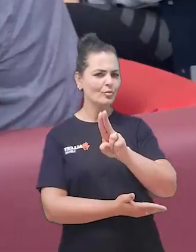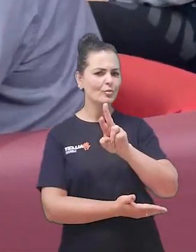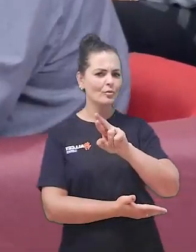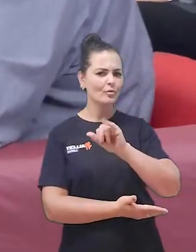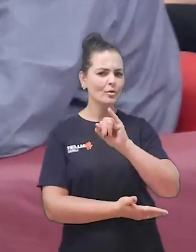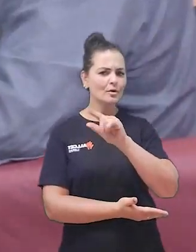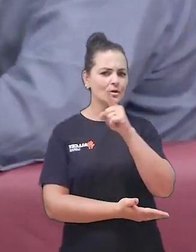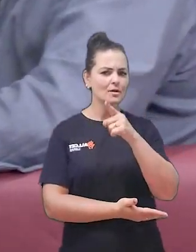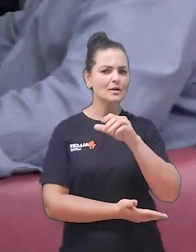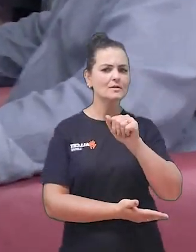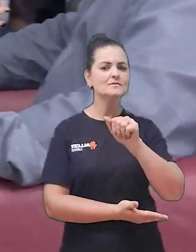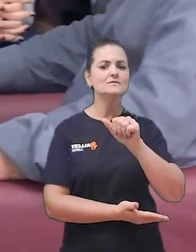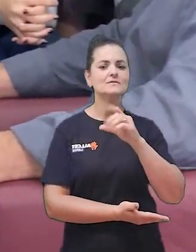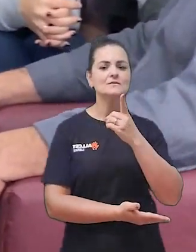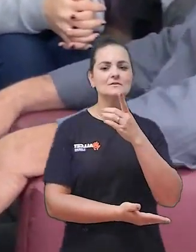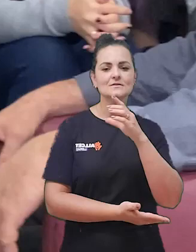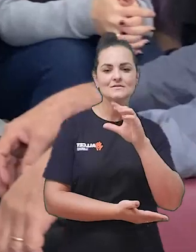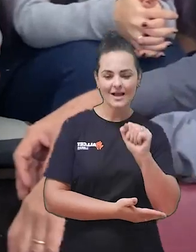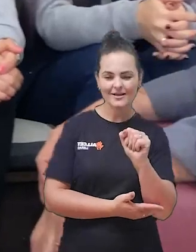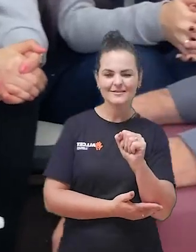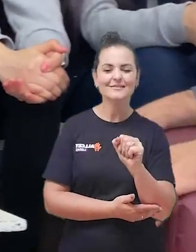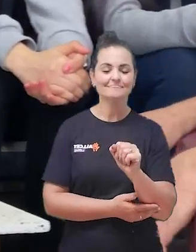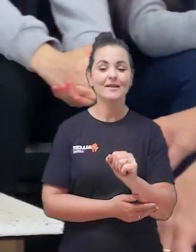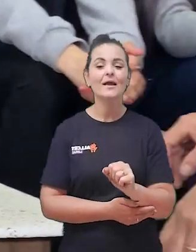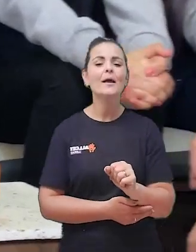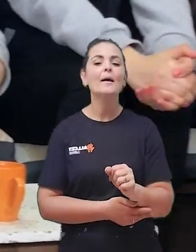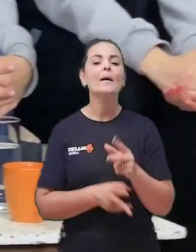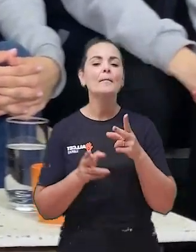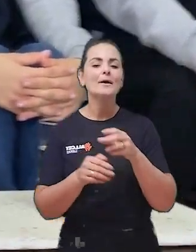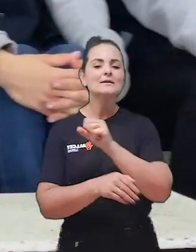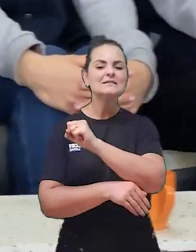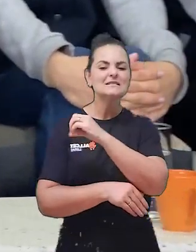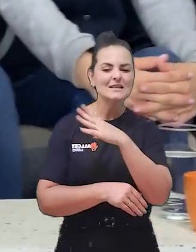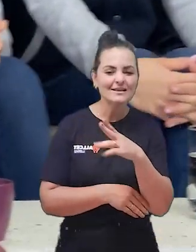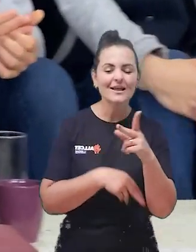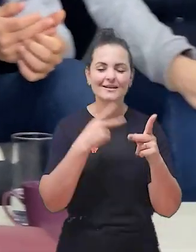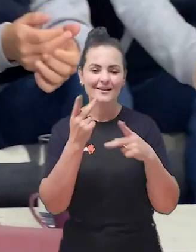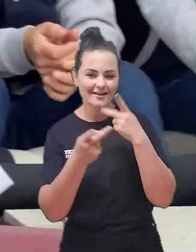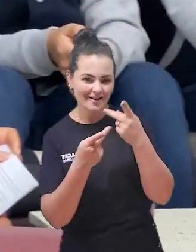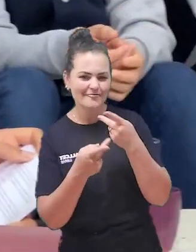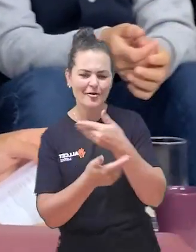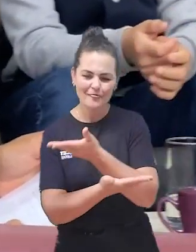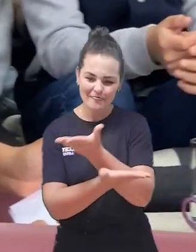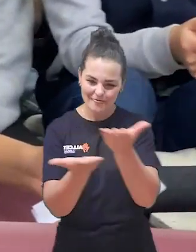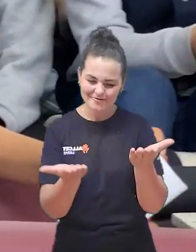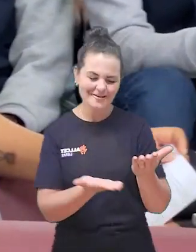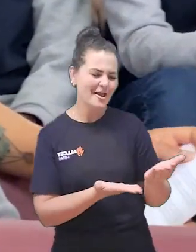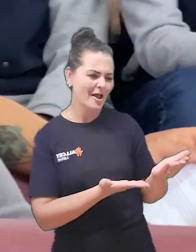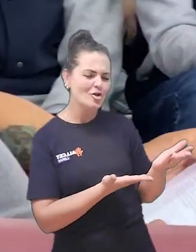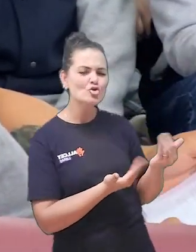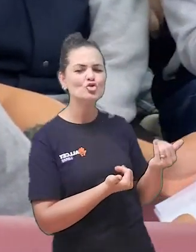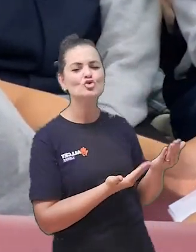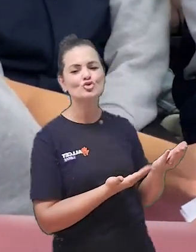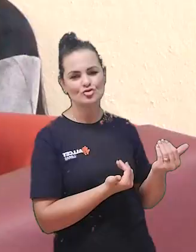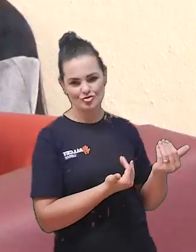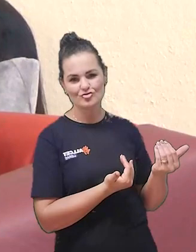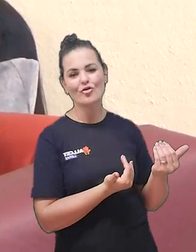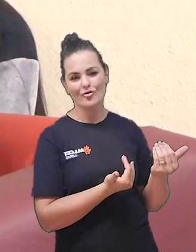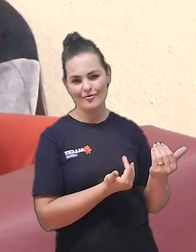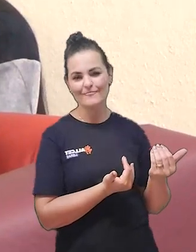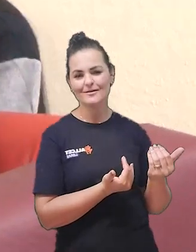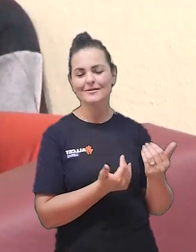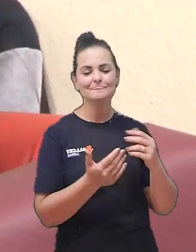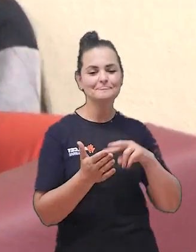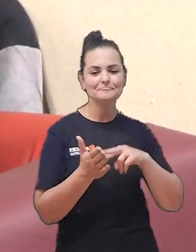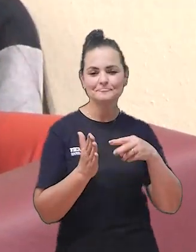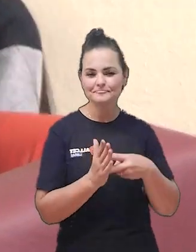Mas o Catarina e o gaúcho chamam de guri, de guria. E vocês são uma gurizada, é um termo bem